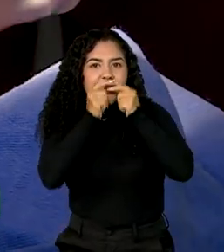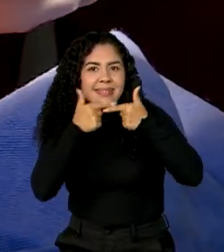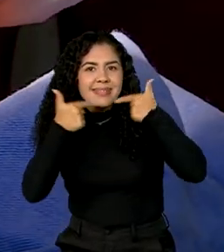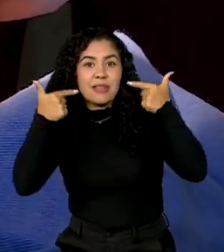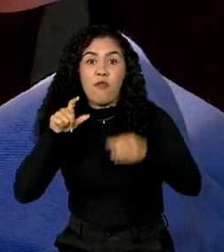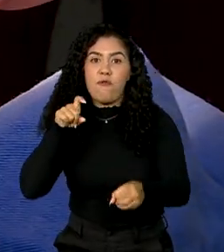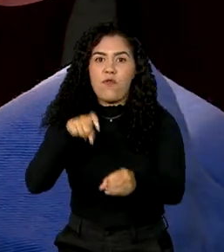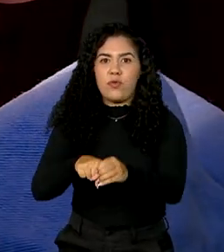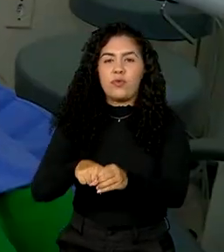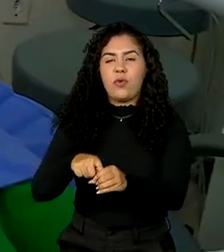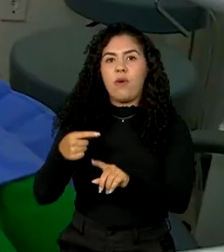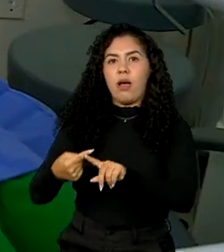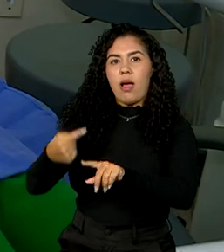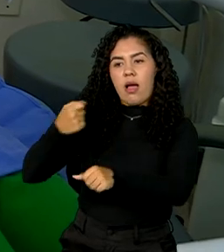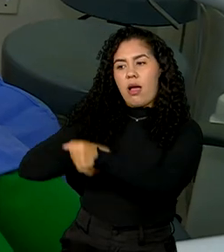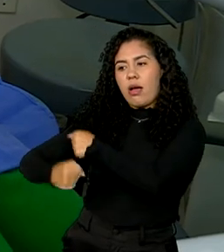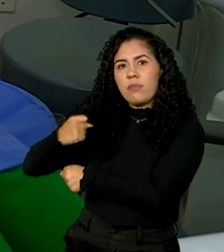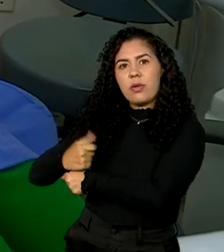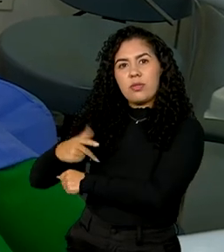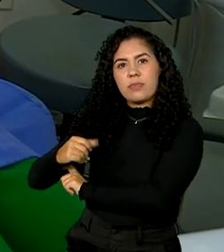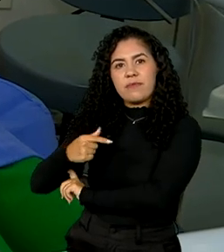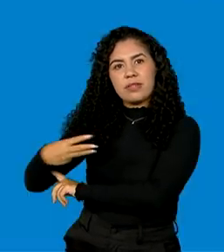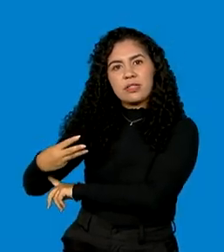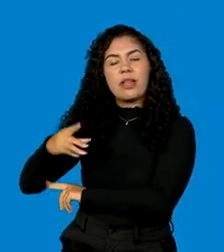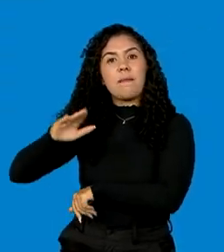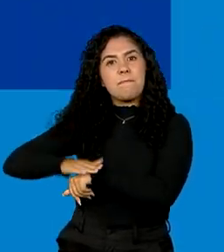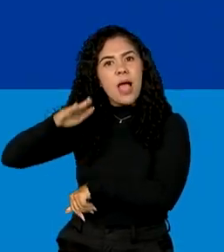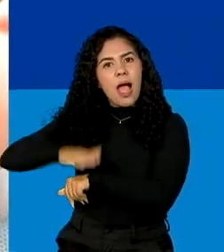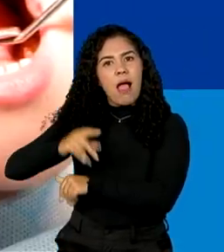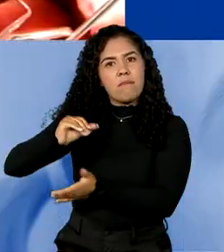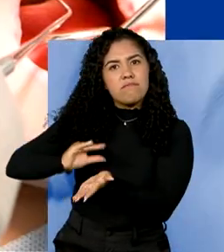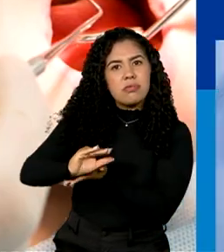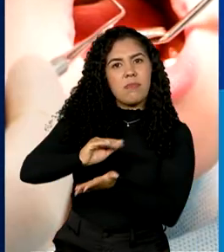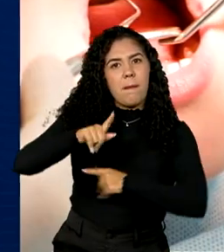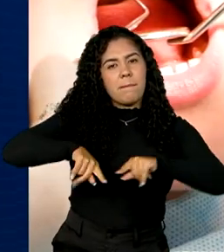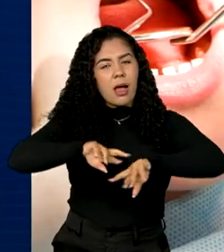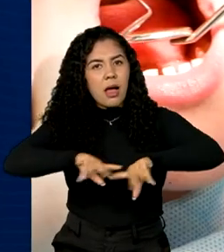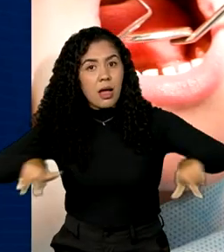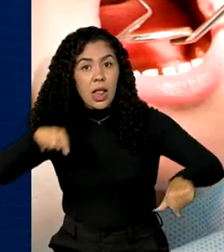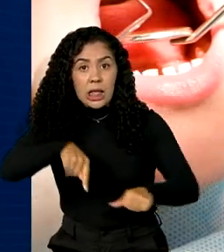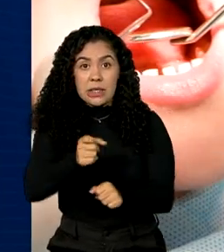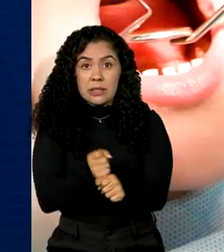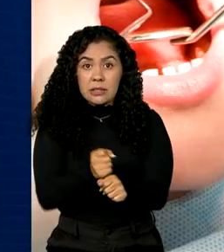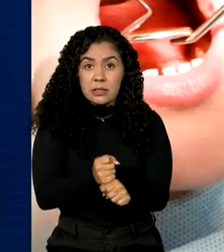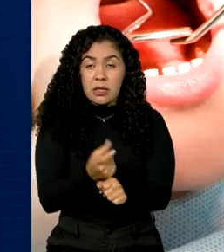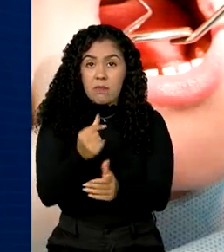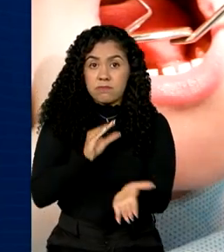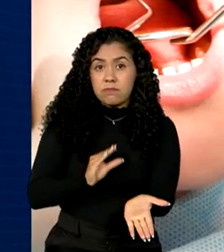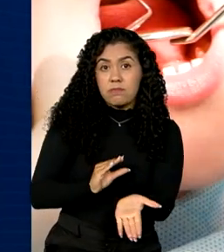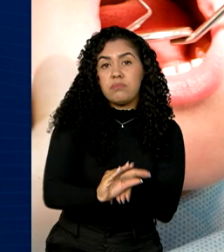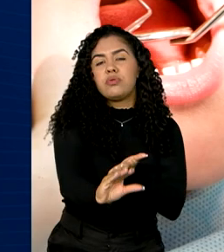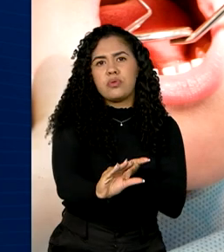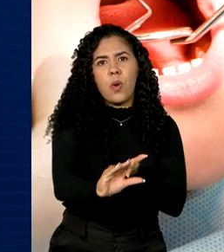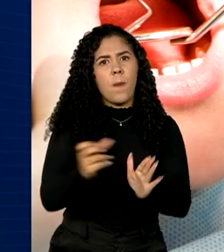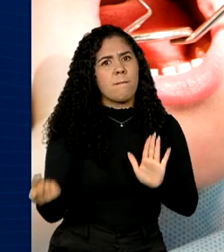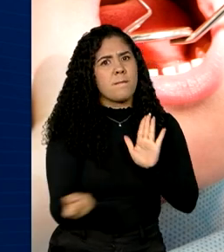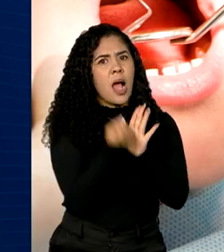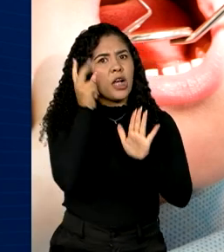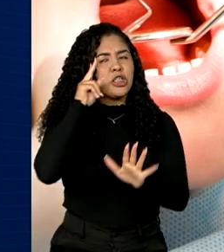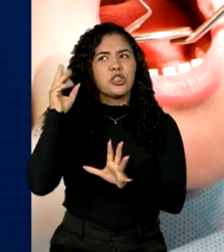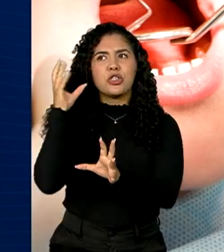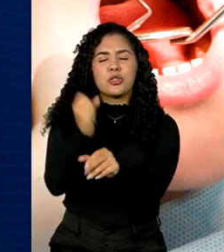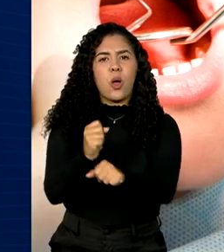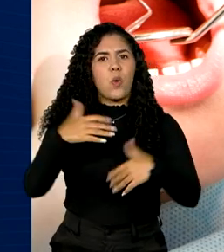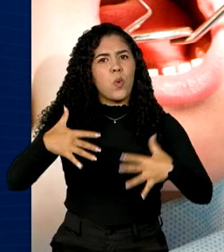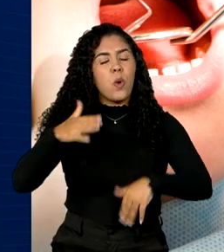em 2023 e mais recursos. Este ano, o programa recebeu o maior investimento da história, com mais